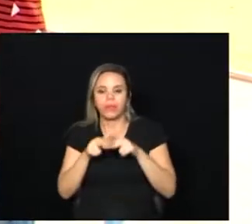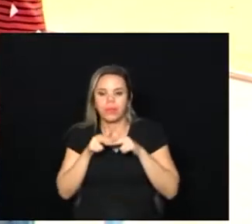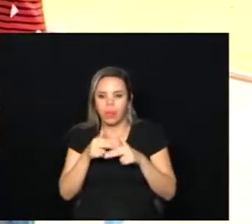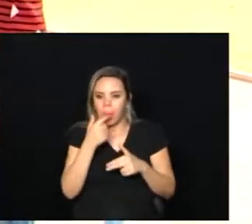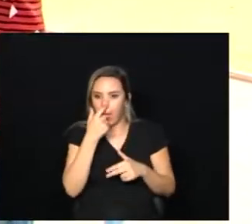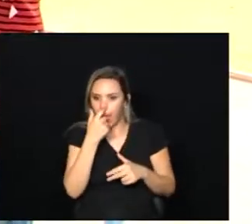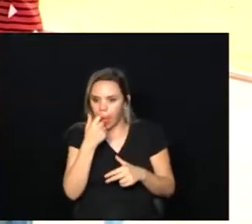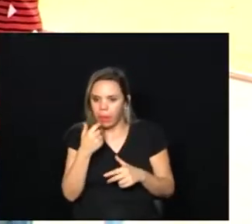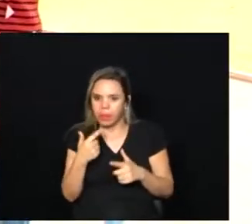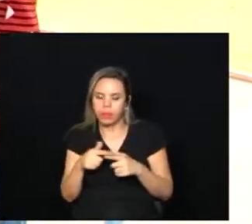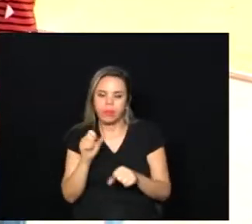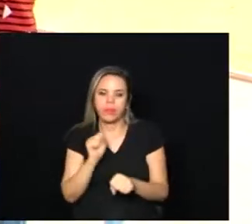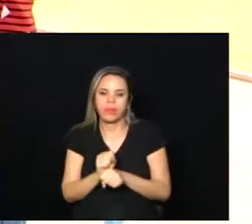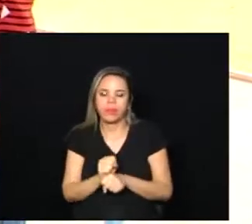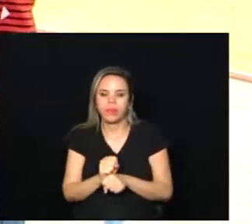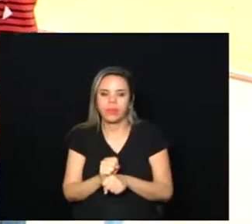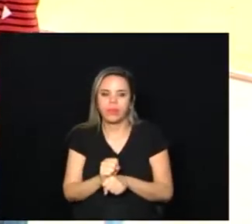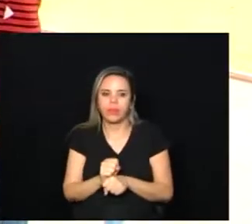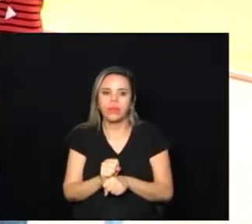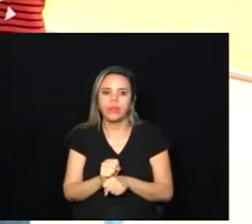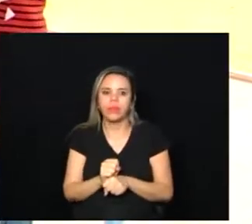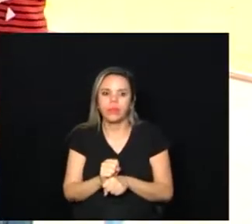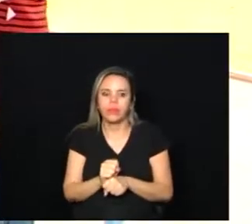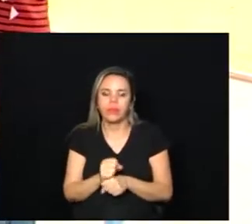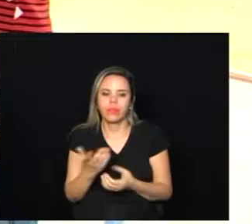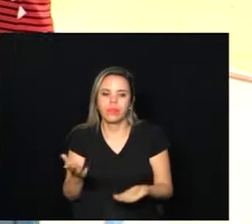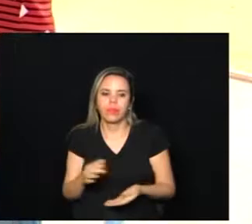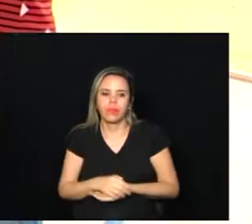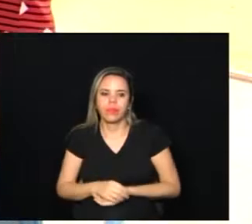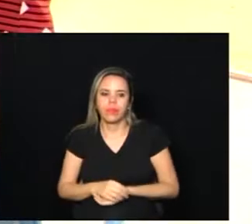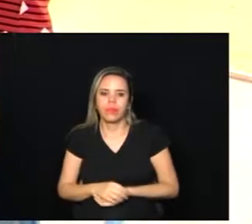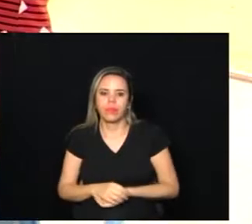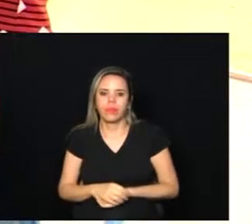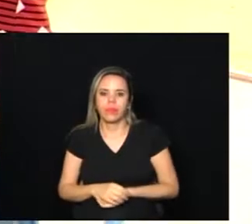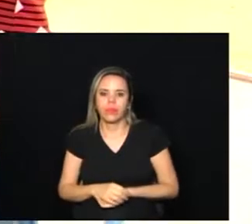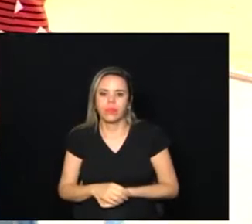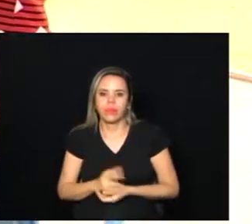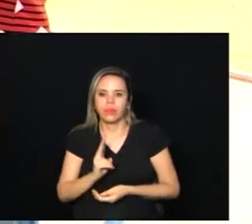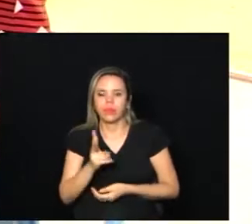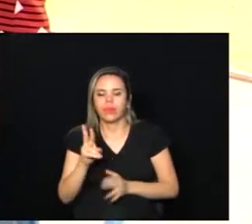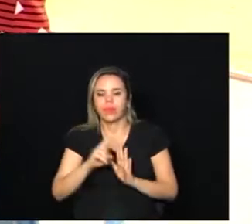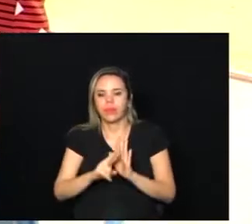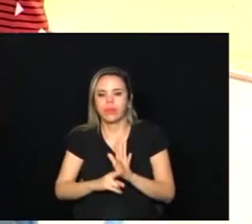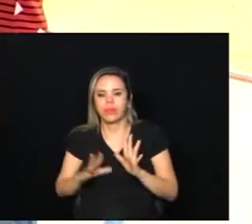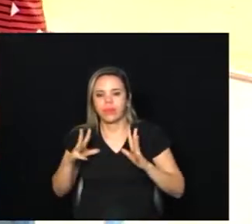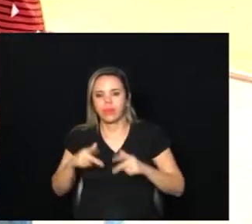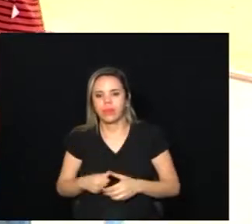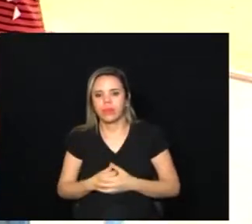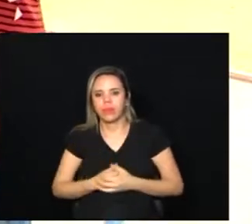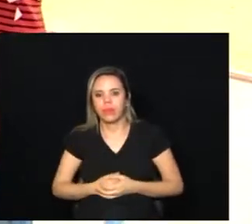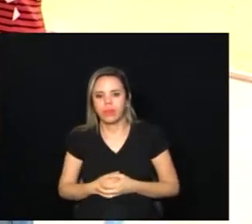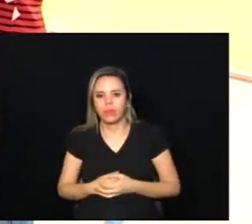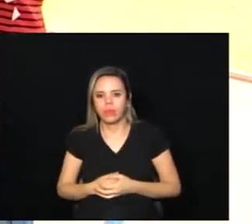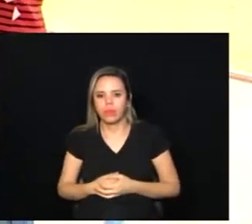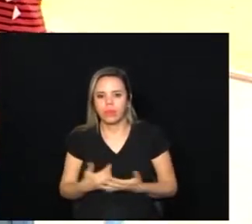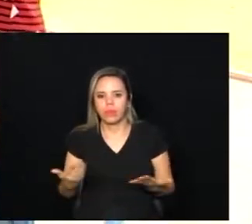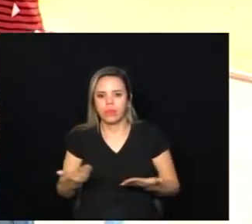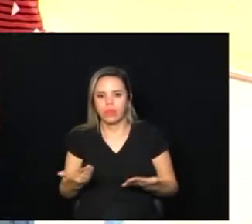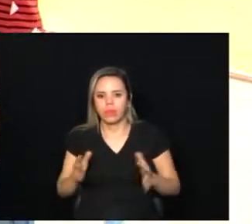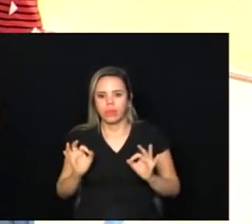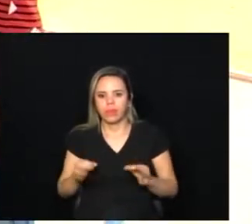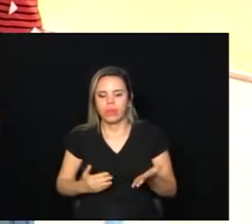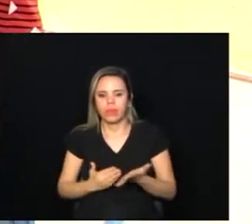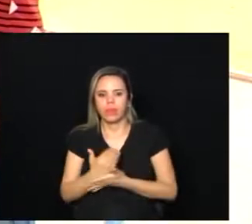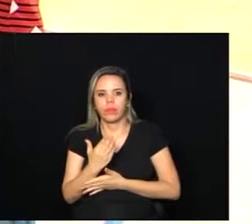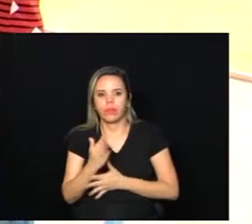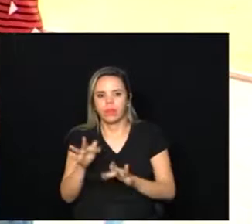dessas paralisações... Foi interrompido. Foi interrompido, a gente paramos para seguir o protocolo sanitário e agora deu certo para a gente